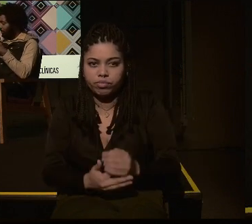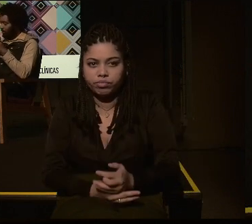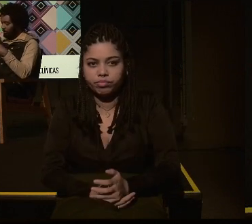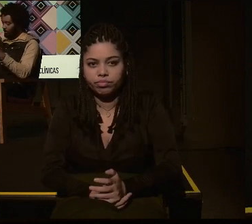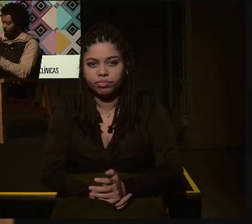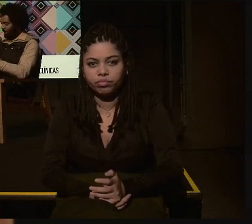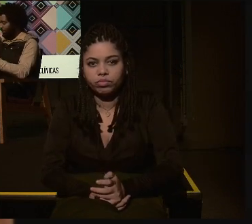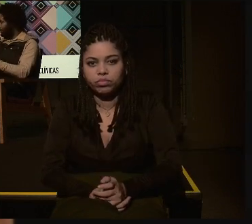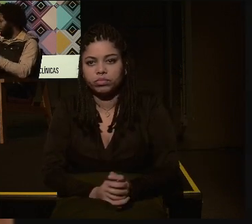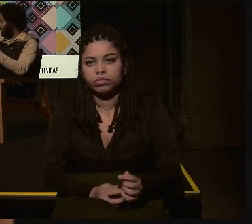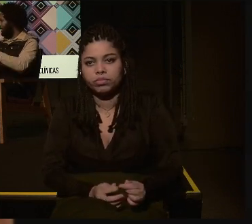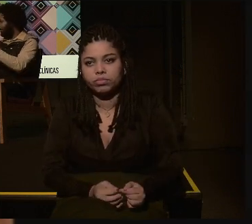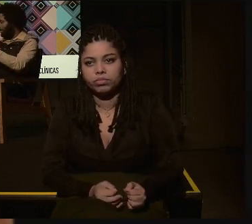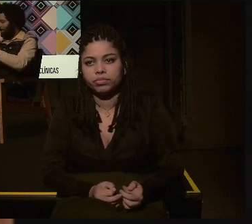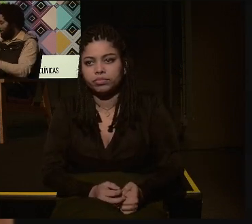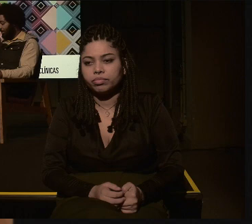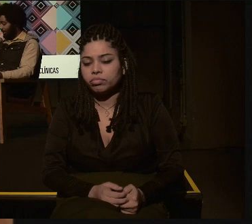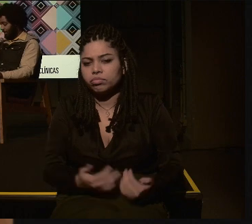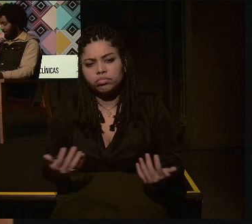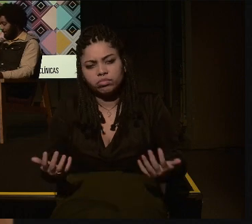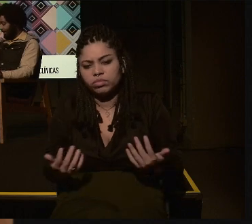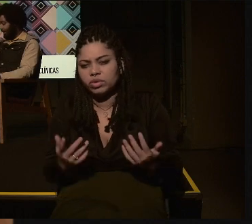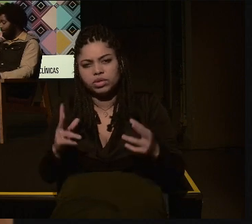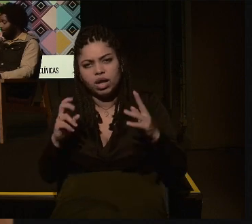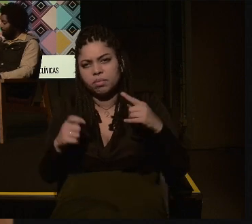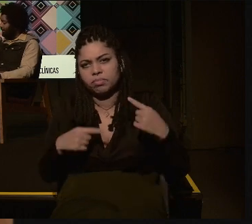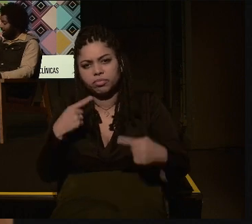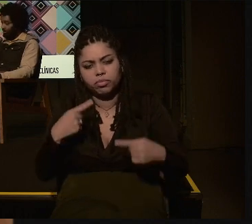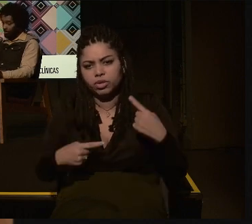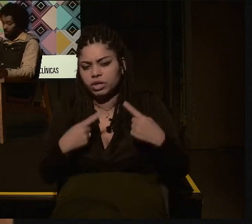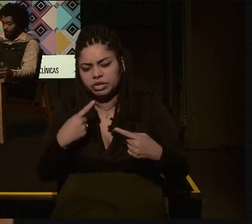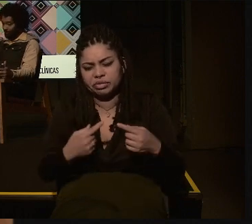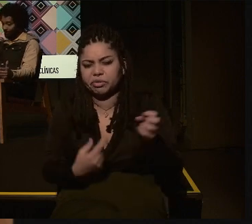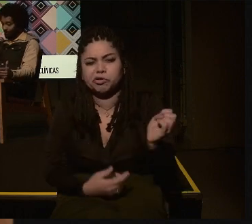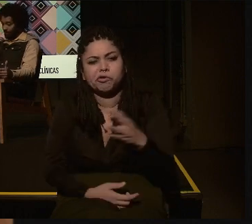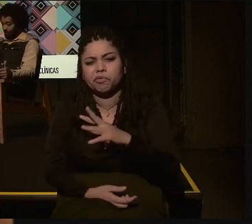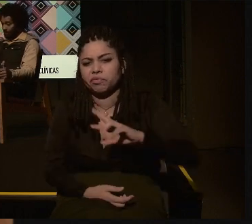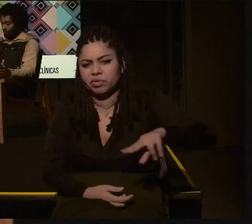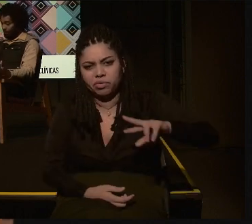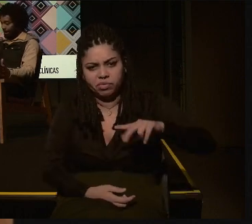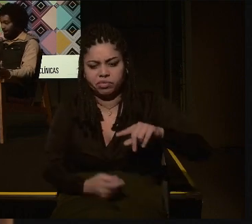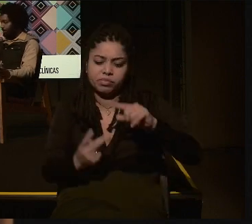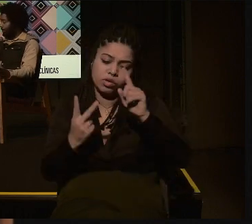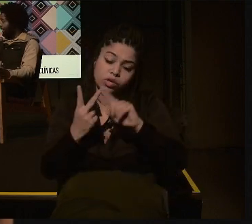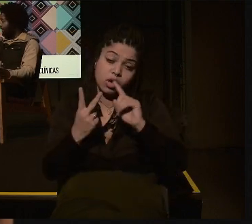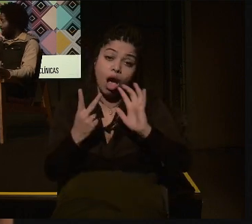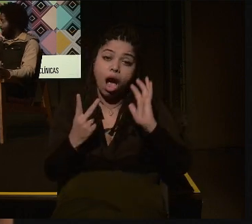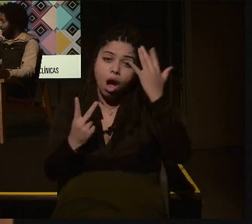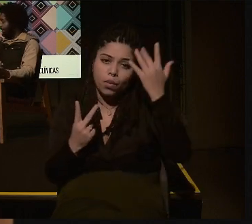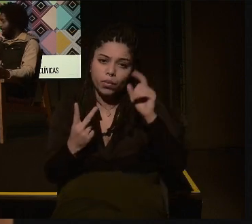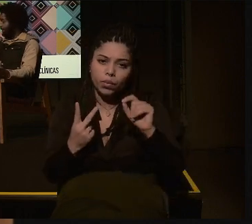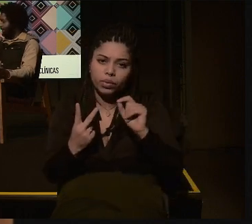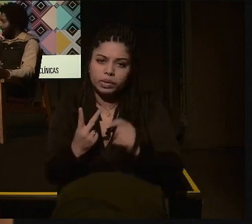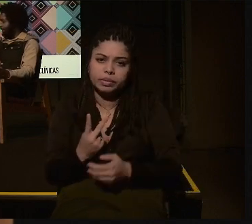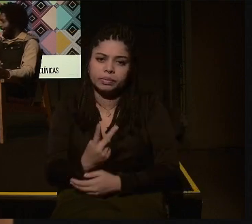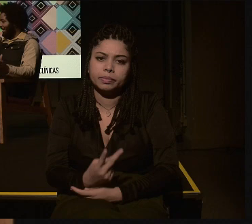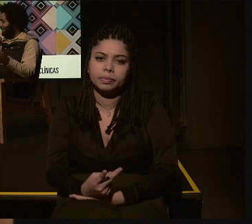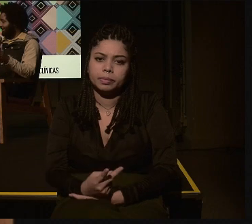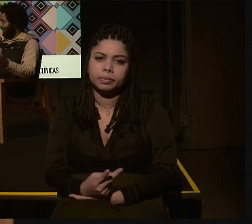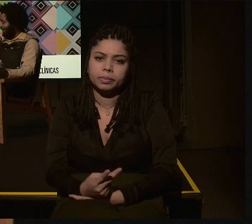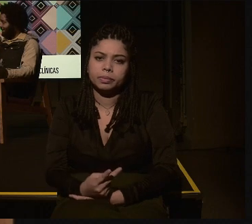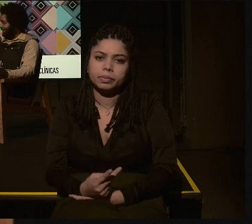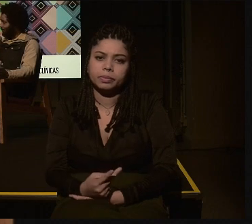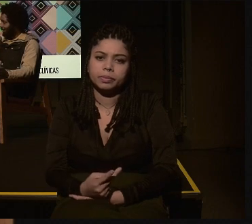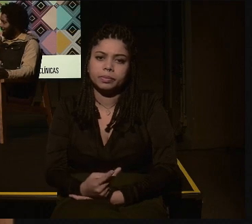Isso enquanto uso de capital político, enfim, até nenhuma novidade. E outro fato, né, foi